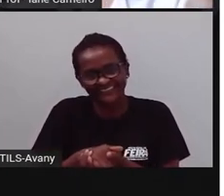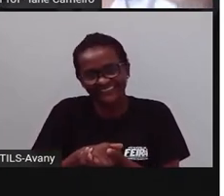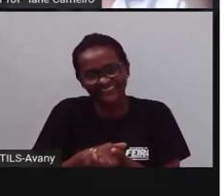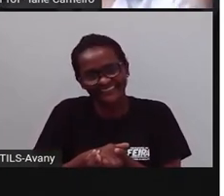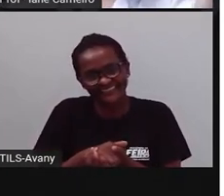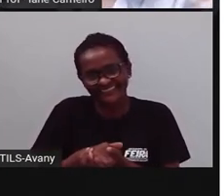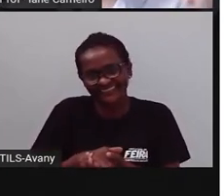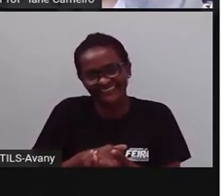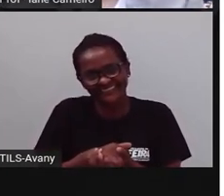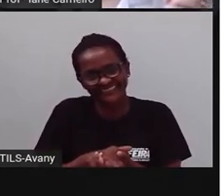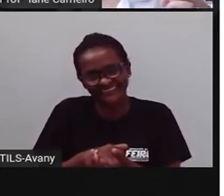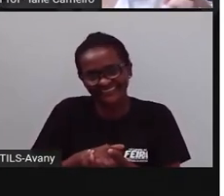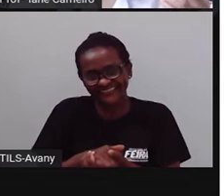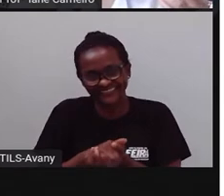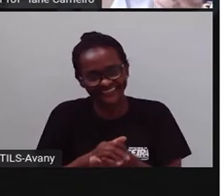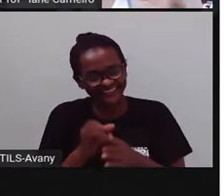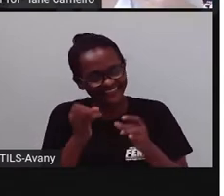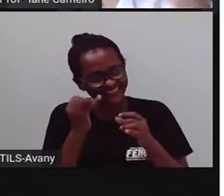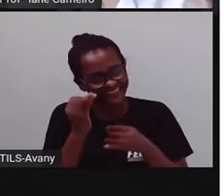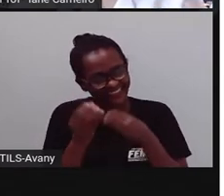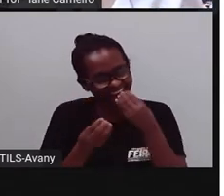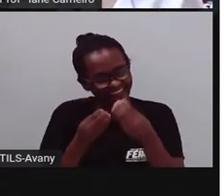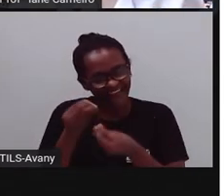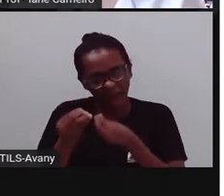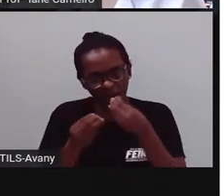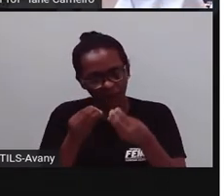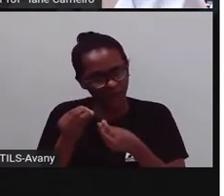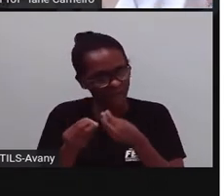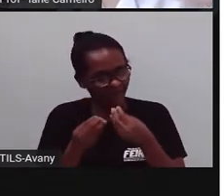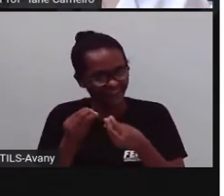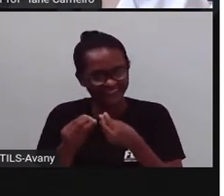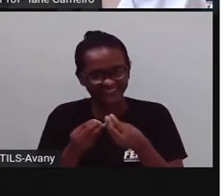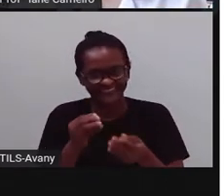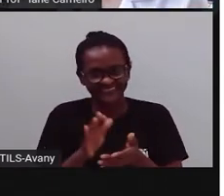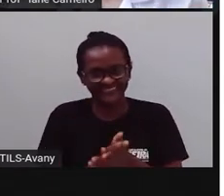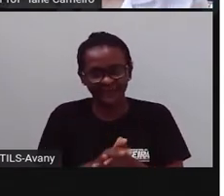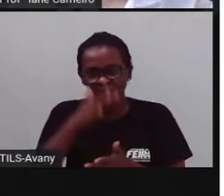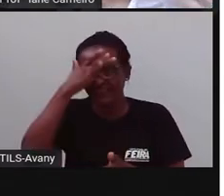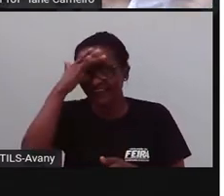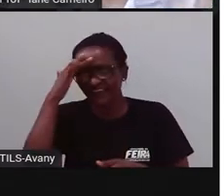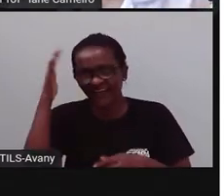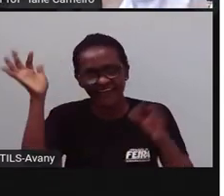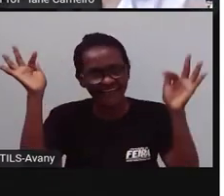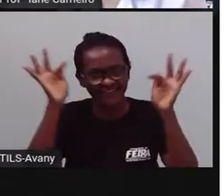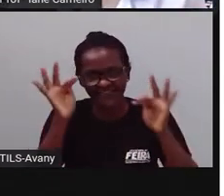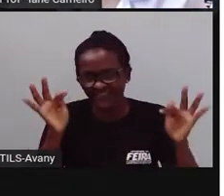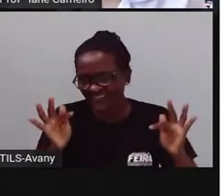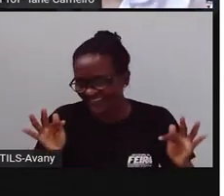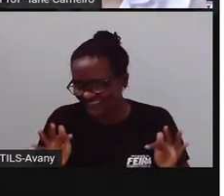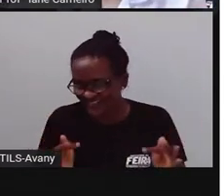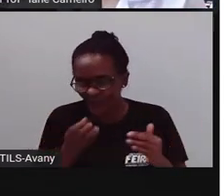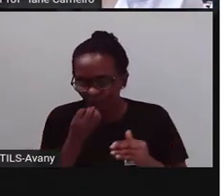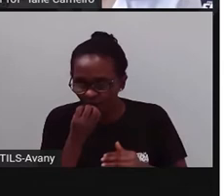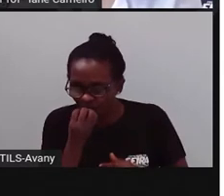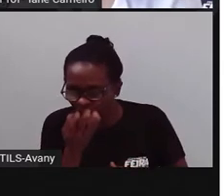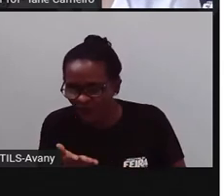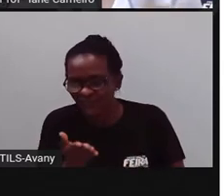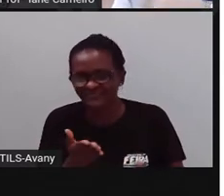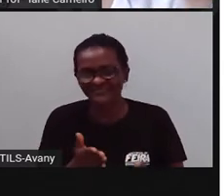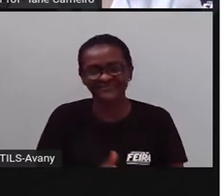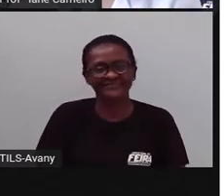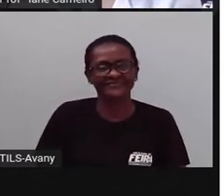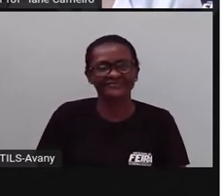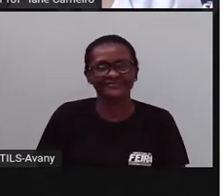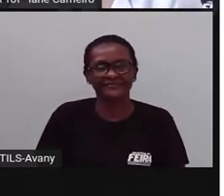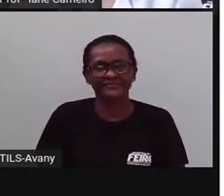também uma frase explicando para o convidado né porque pode ser que alguém não perceba que é uma como convite de casamento Pode ser que a pessoa